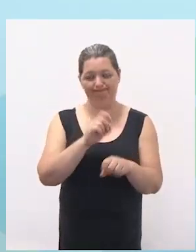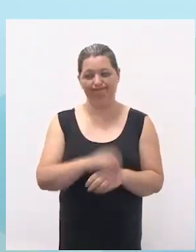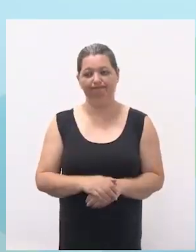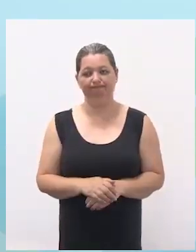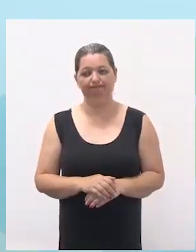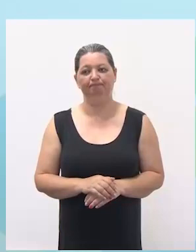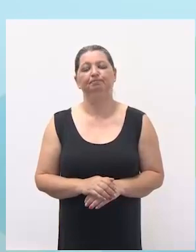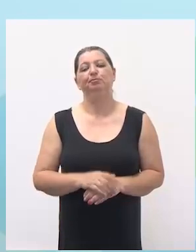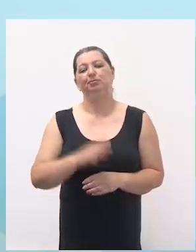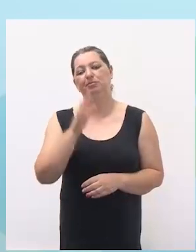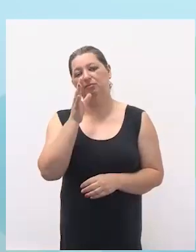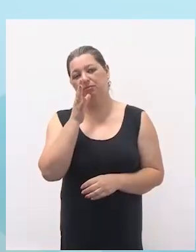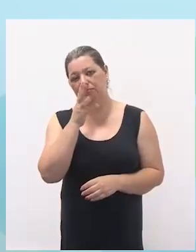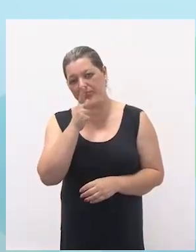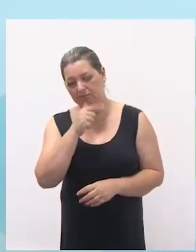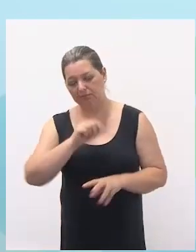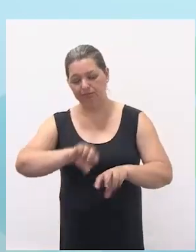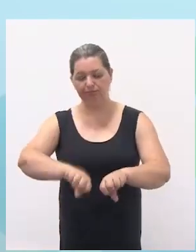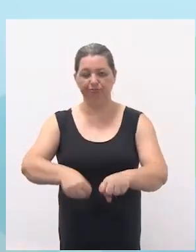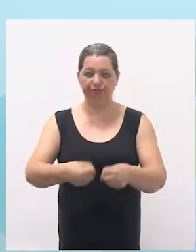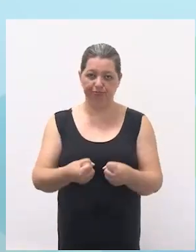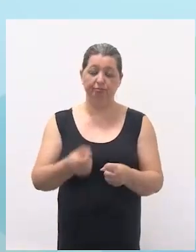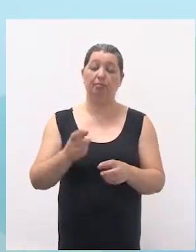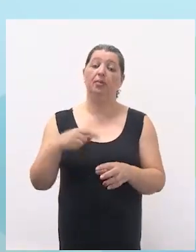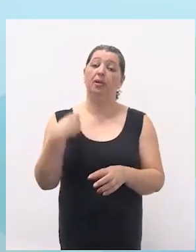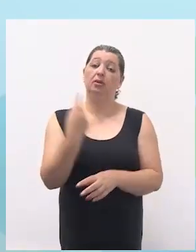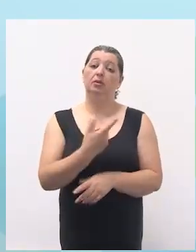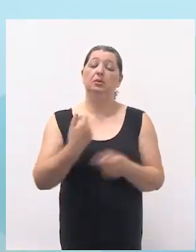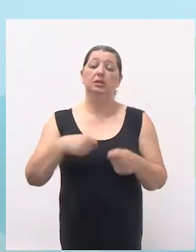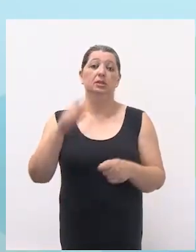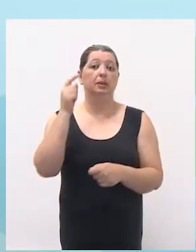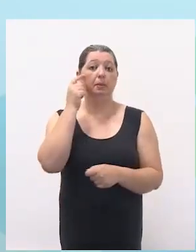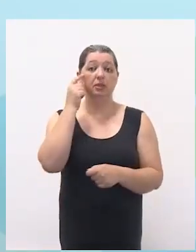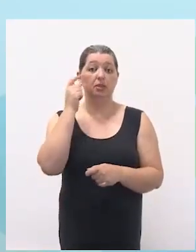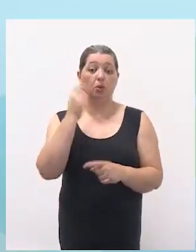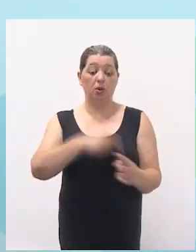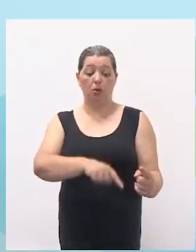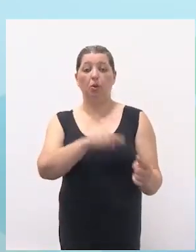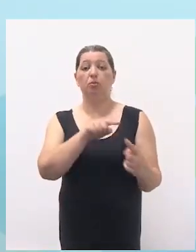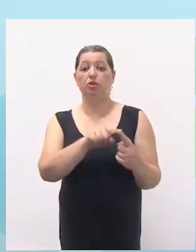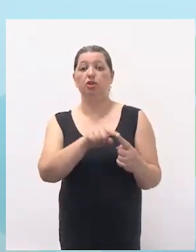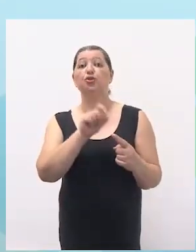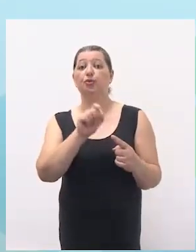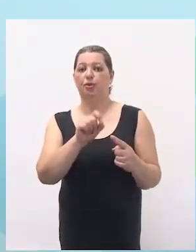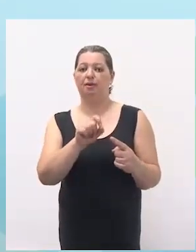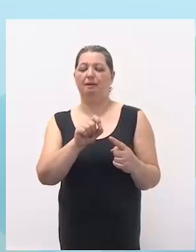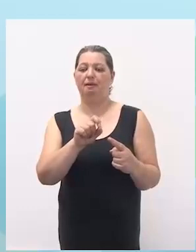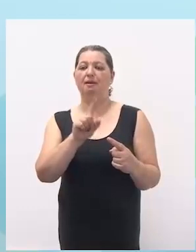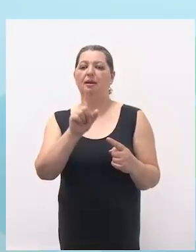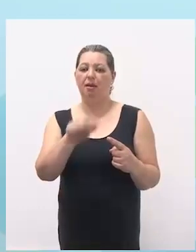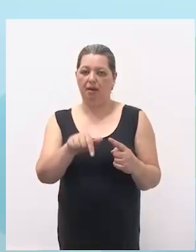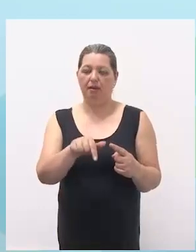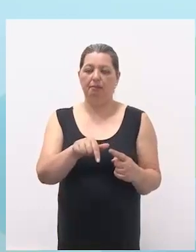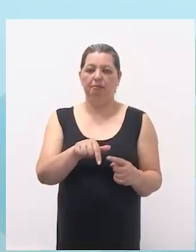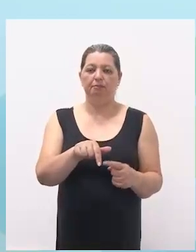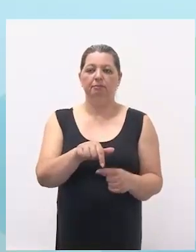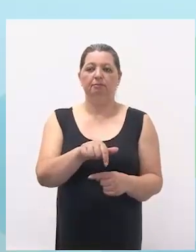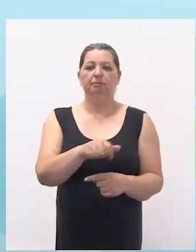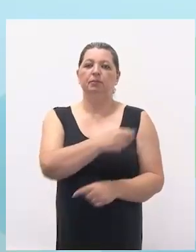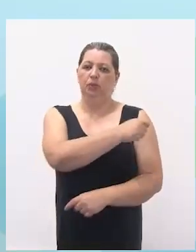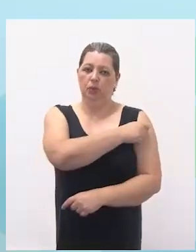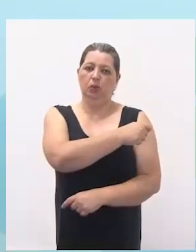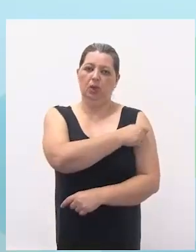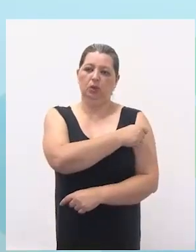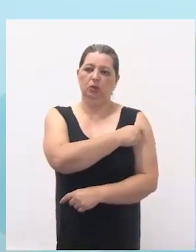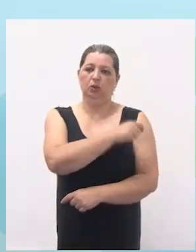Emana tempo, esforço, mas a gente tem que pensar no nosso final, no nosso objetivo, que é o aluno,